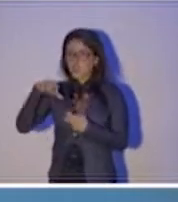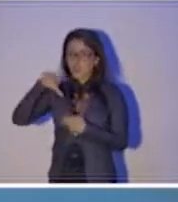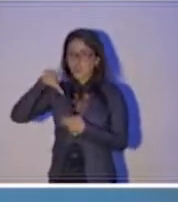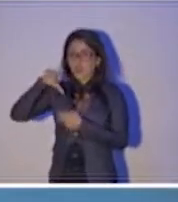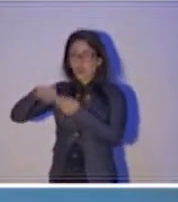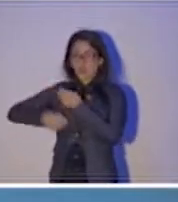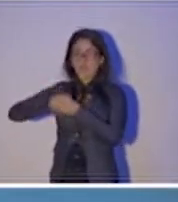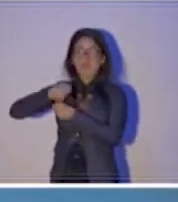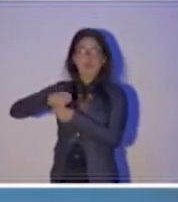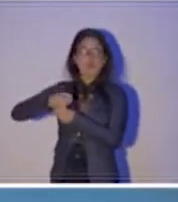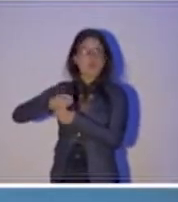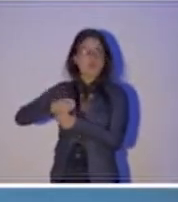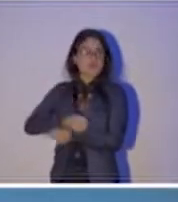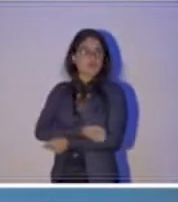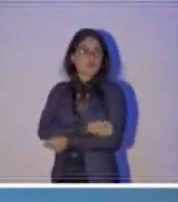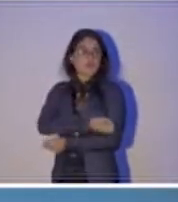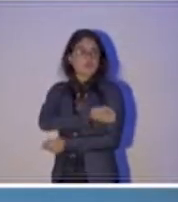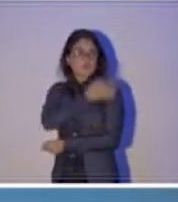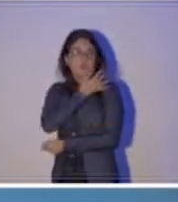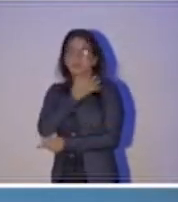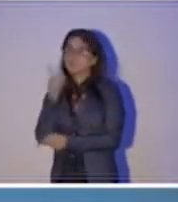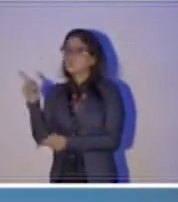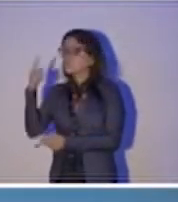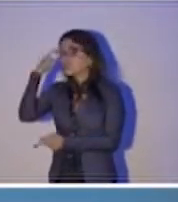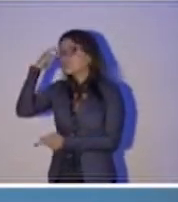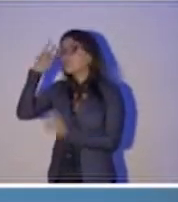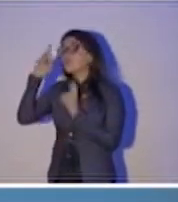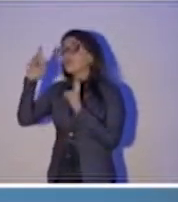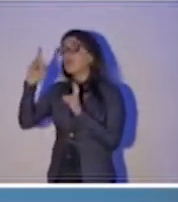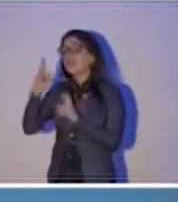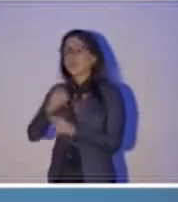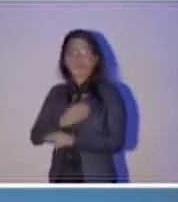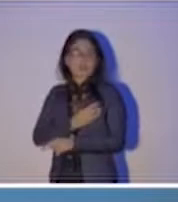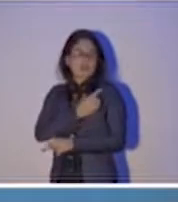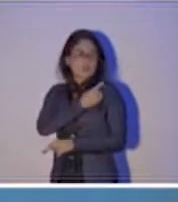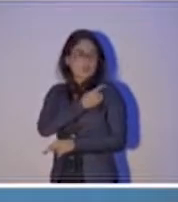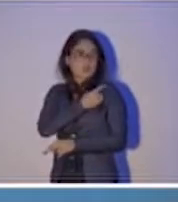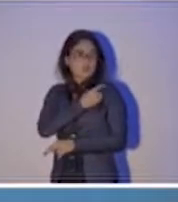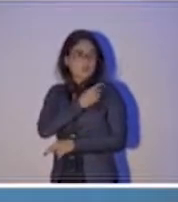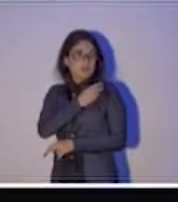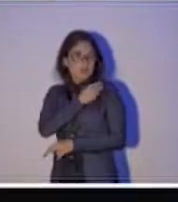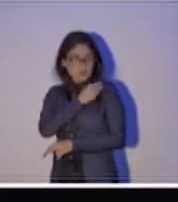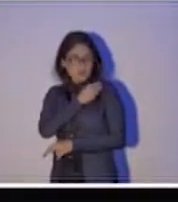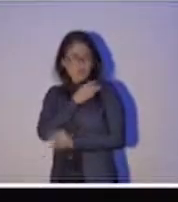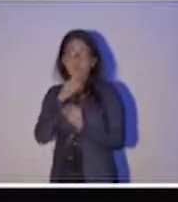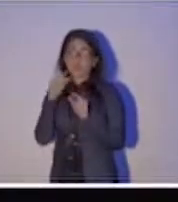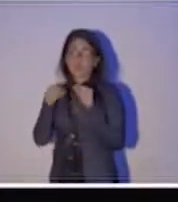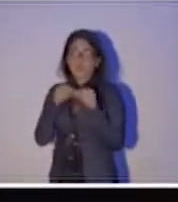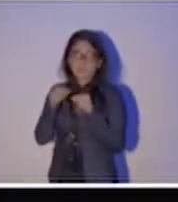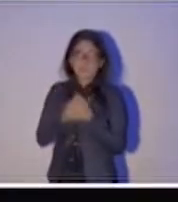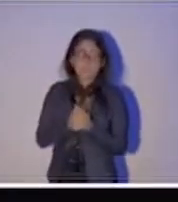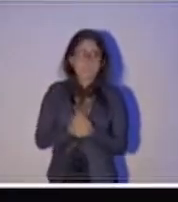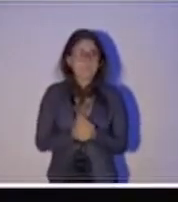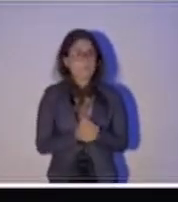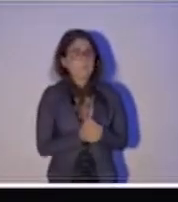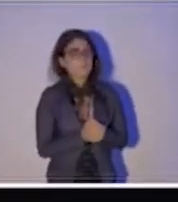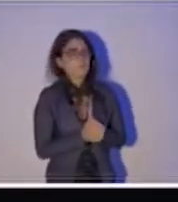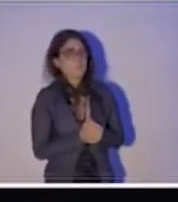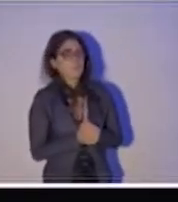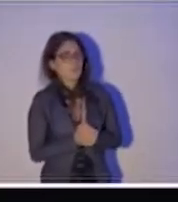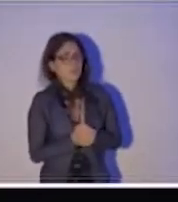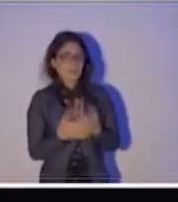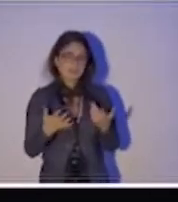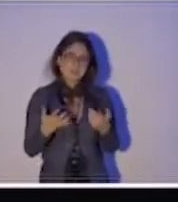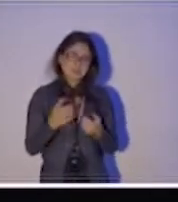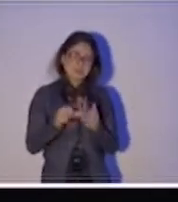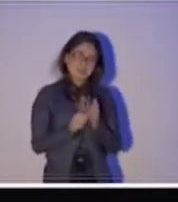e o que, que vocês esperam para o ensino médio. Lara, posso só intervir rapidinho? Primeiro,